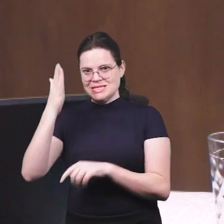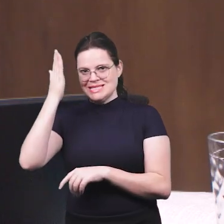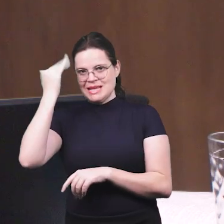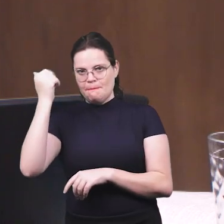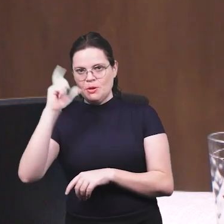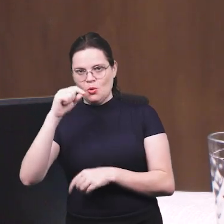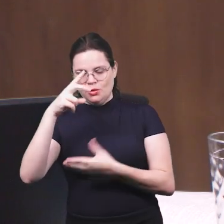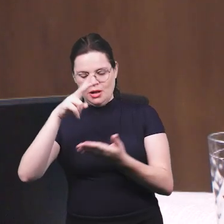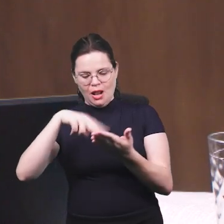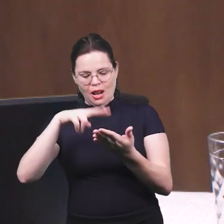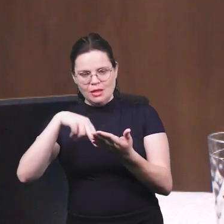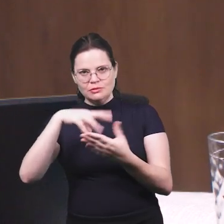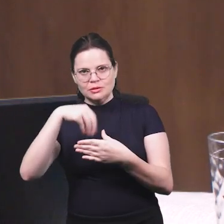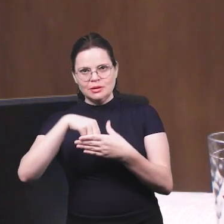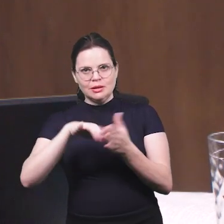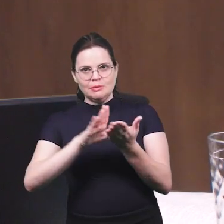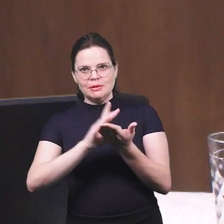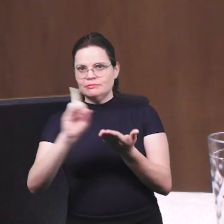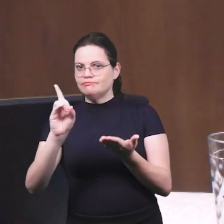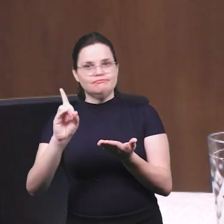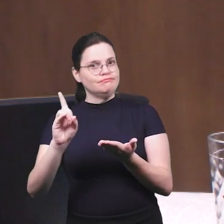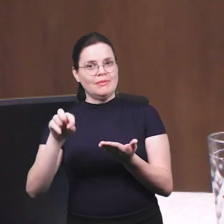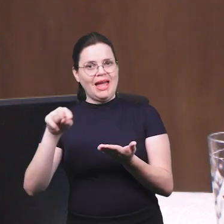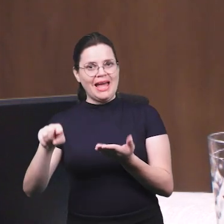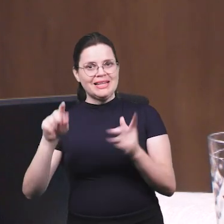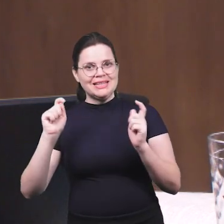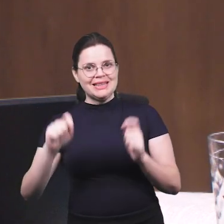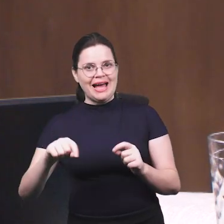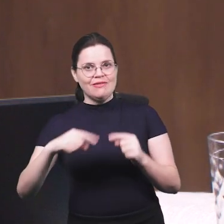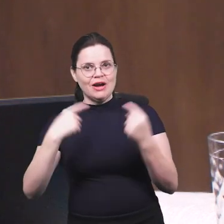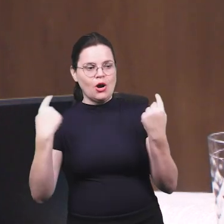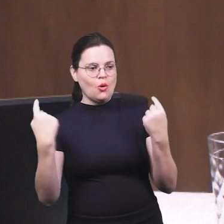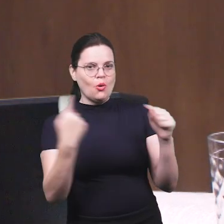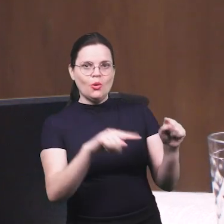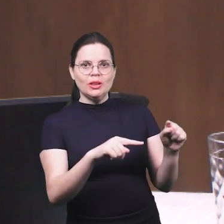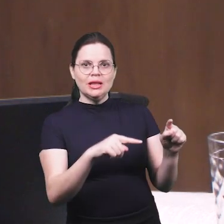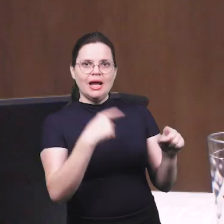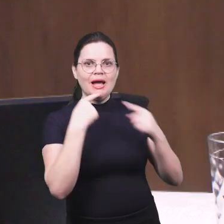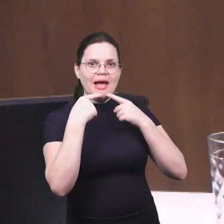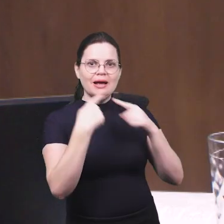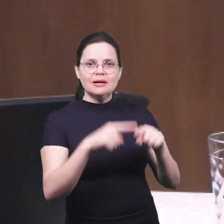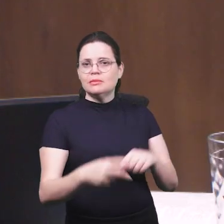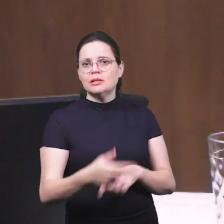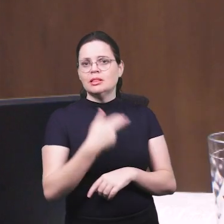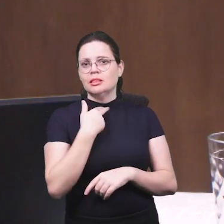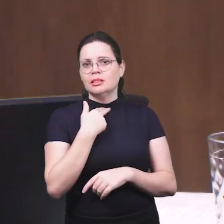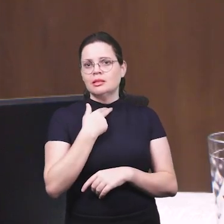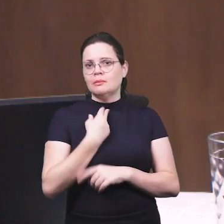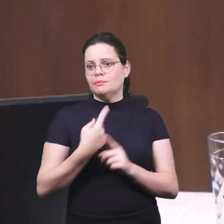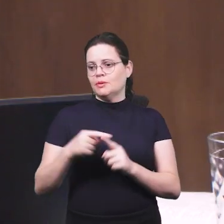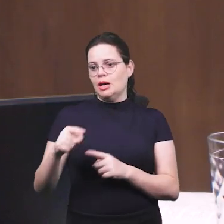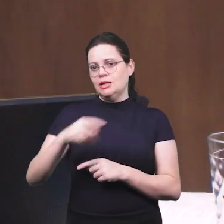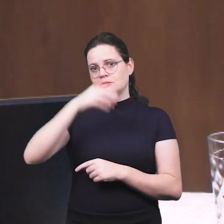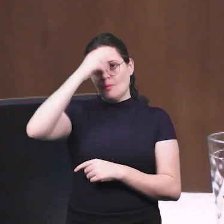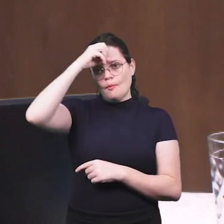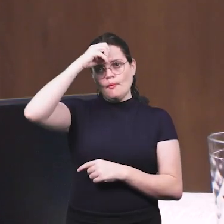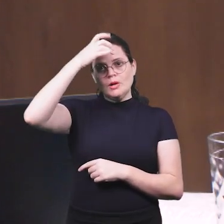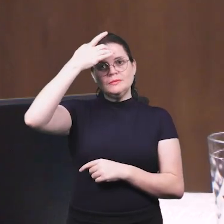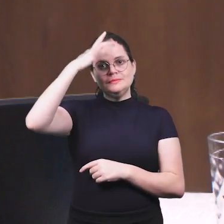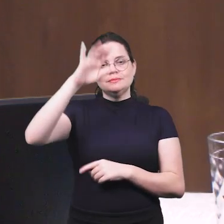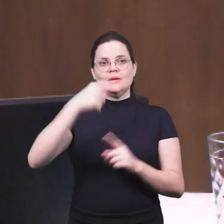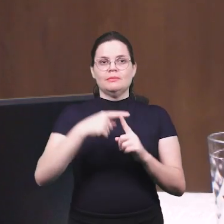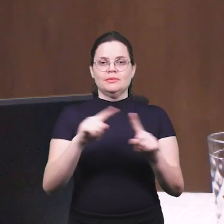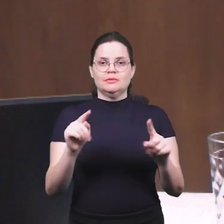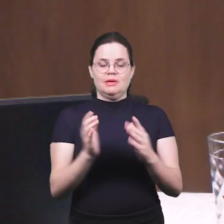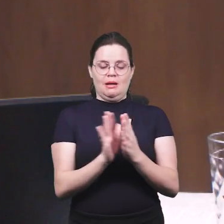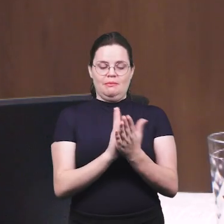que a igreja oficial, entre aspas, falava. Não tinha palavra, porque a palavra que é exatamente o vetor, é o